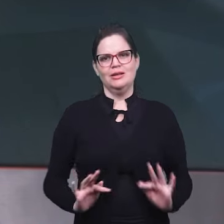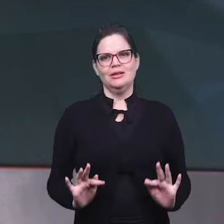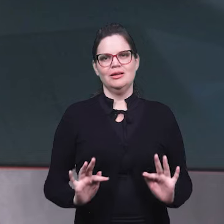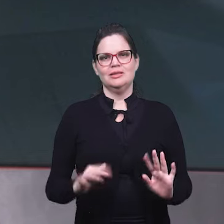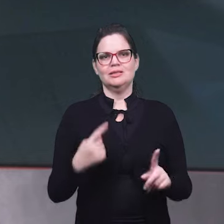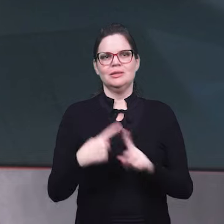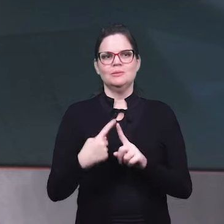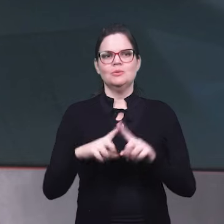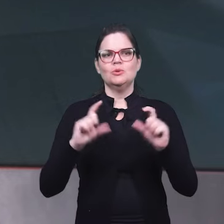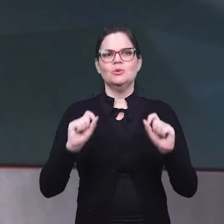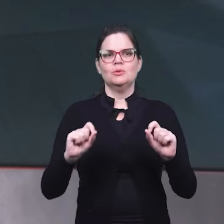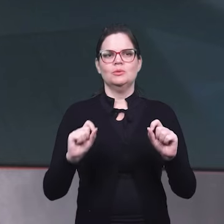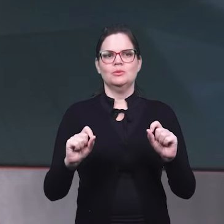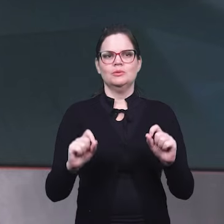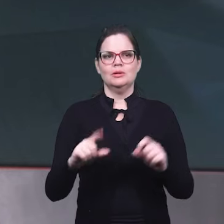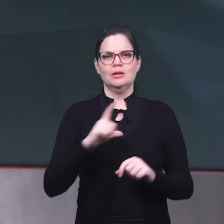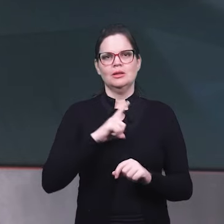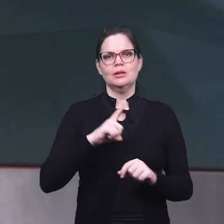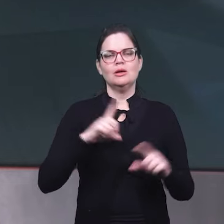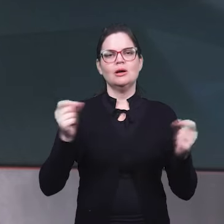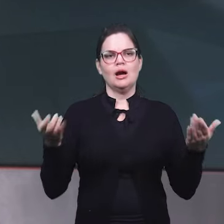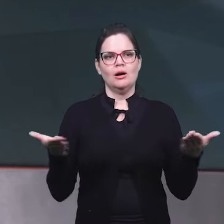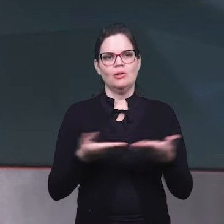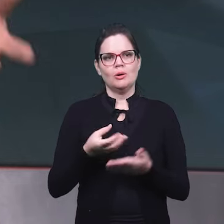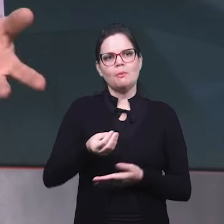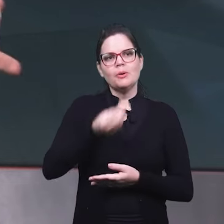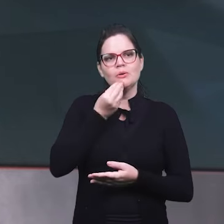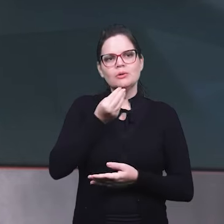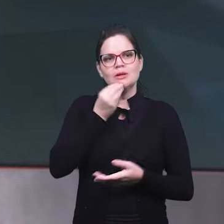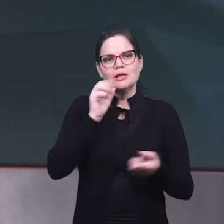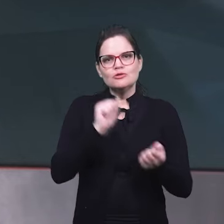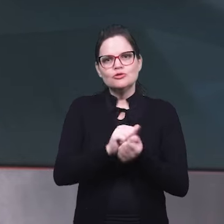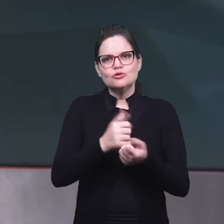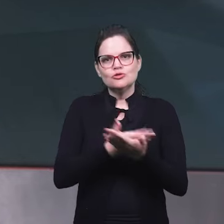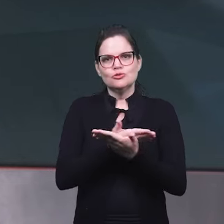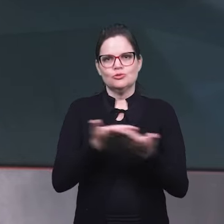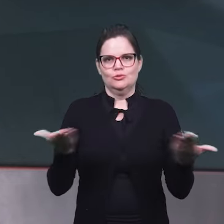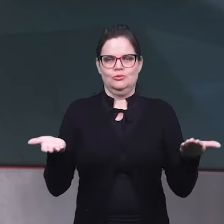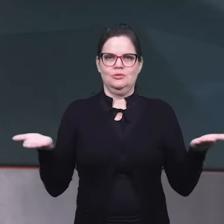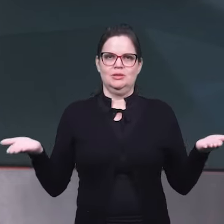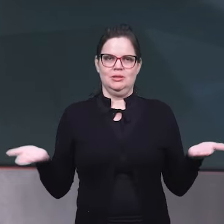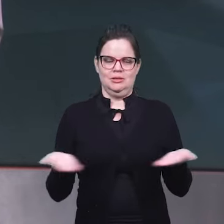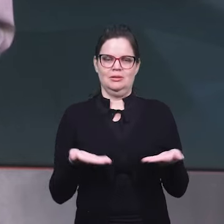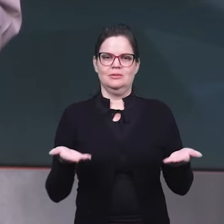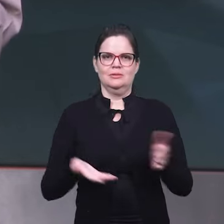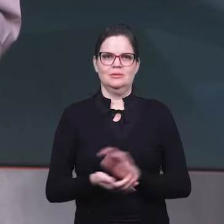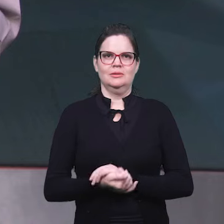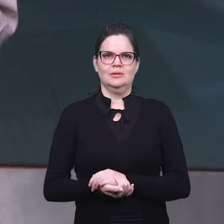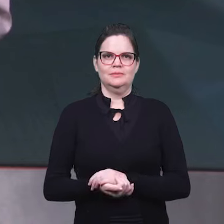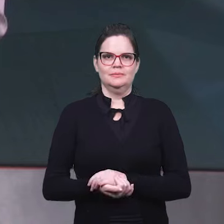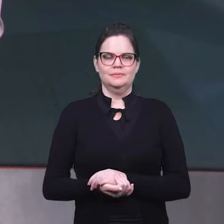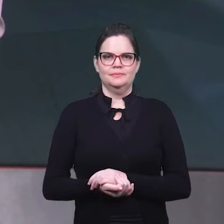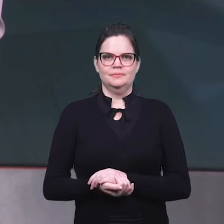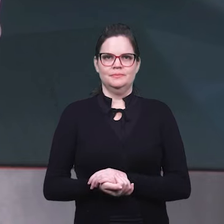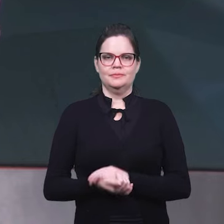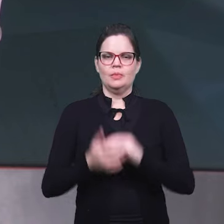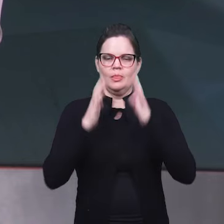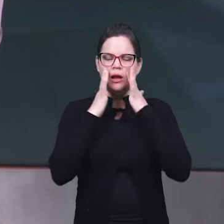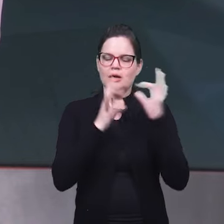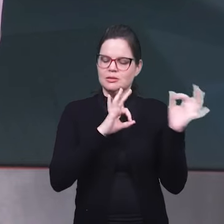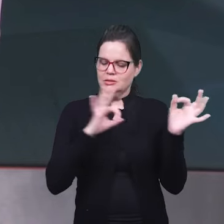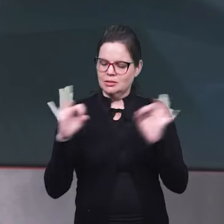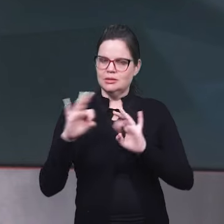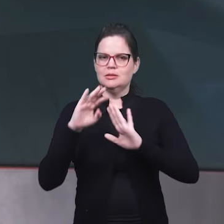você, muito feliz por também ter a possibilidade de estar com você